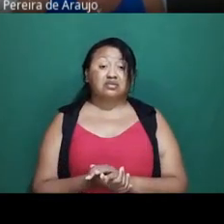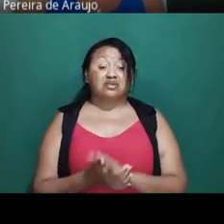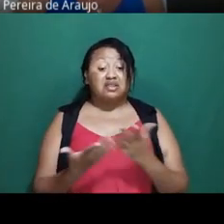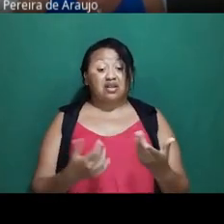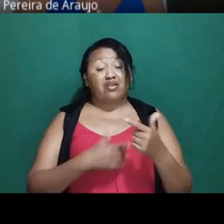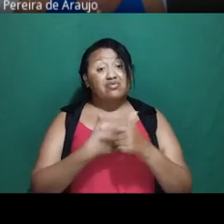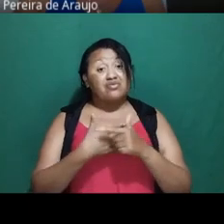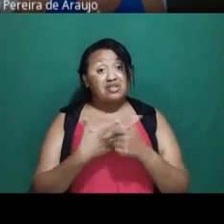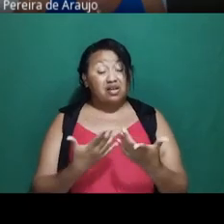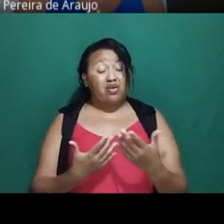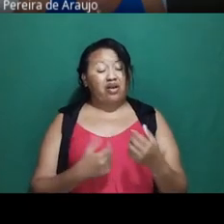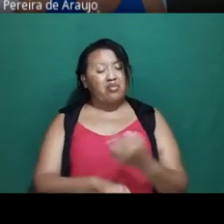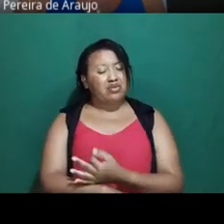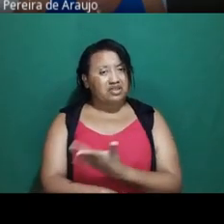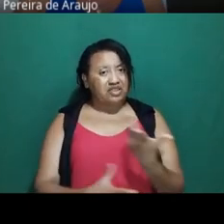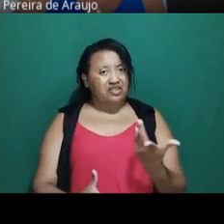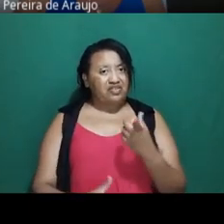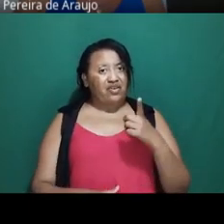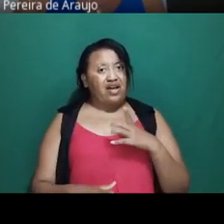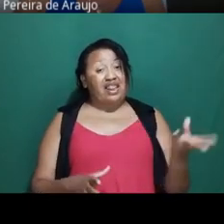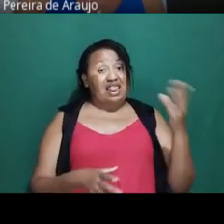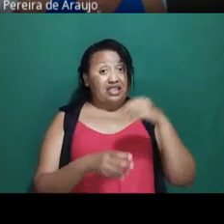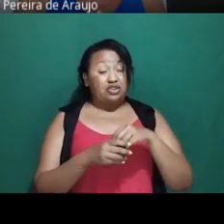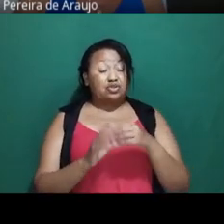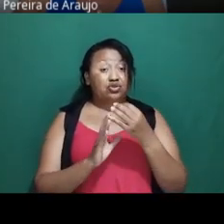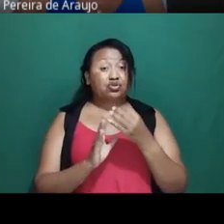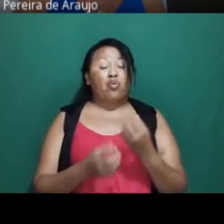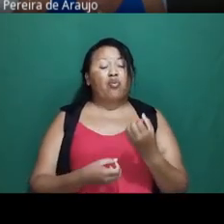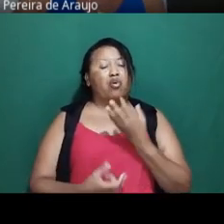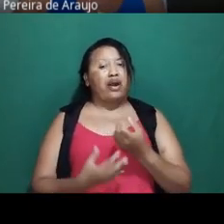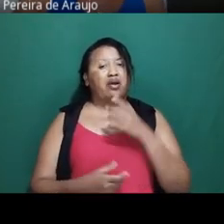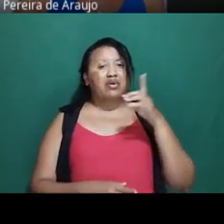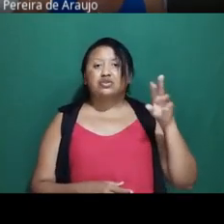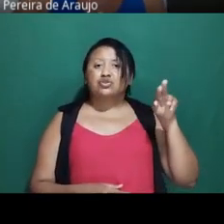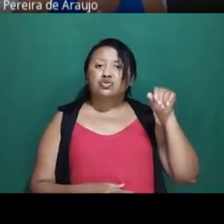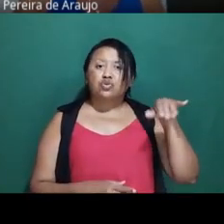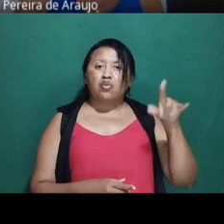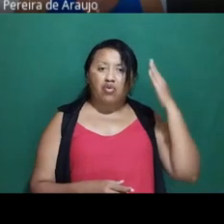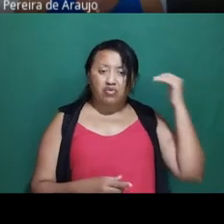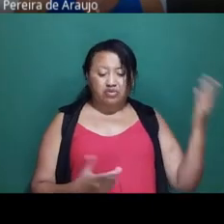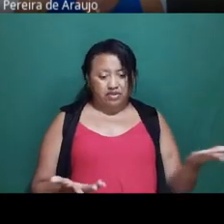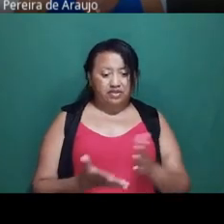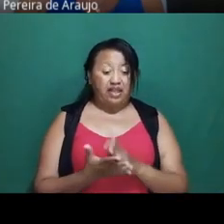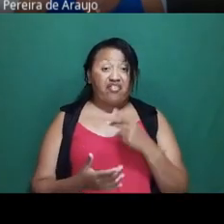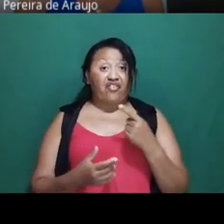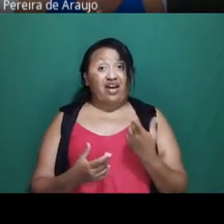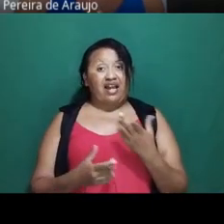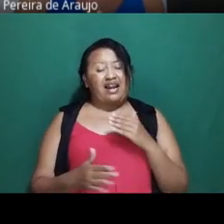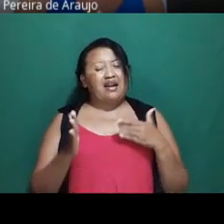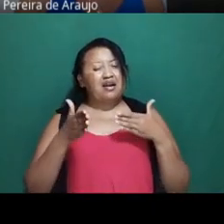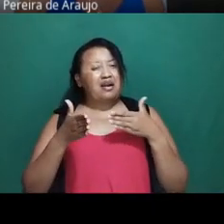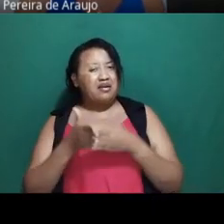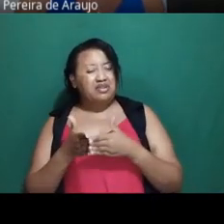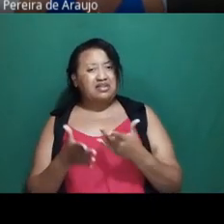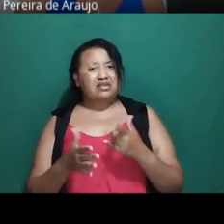emotiva predomina no poema de Drummond a partir da qual o poeta mostra seus sentimentos de impotência e limitação perante o mundo a função